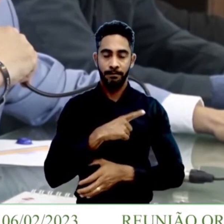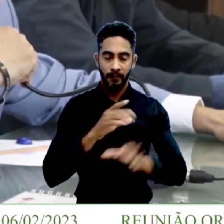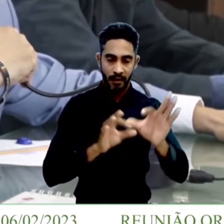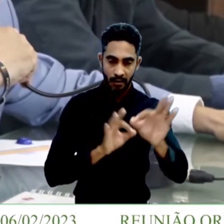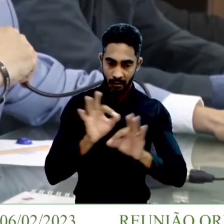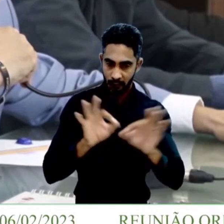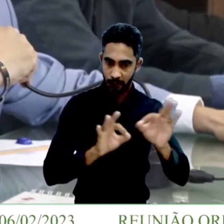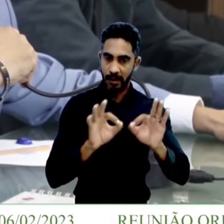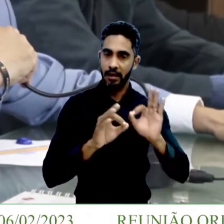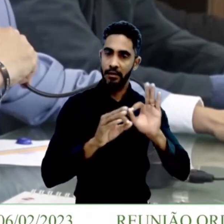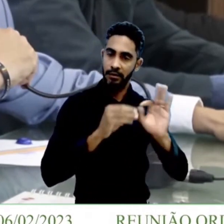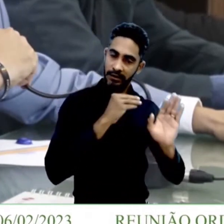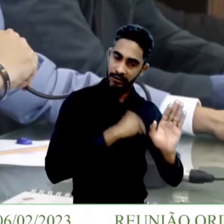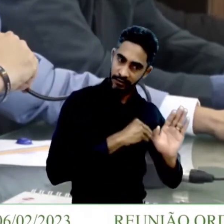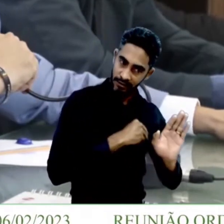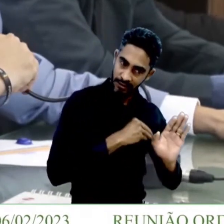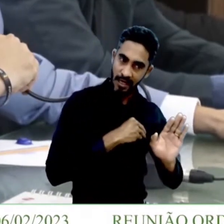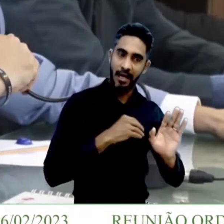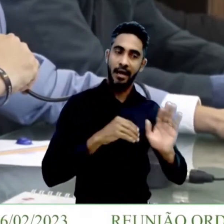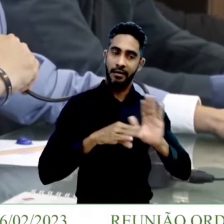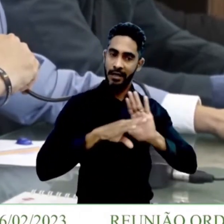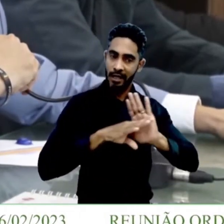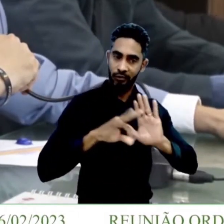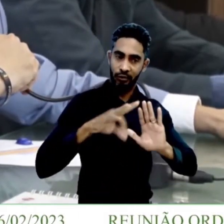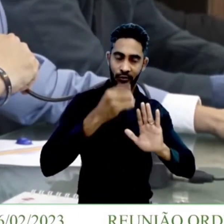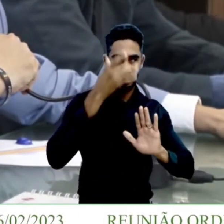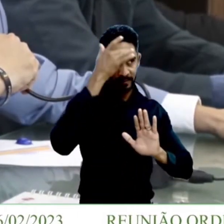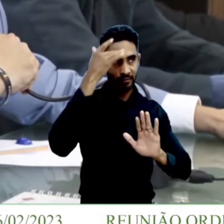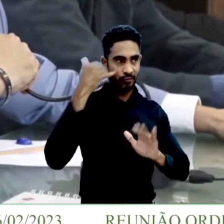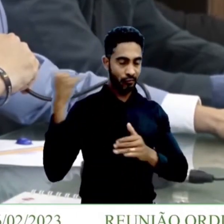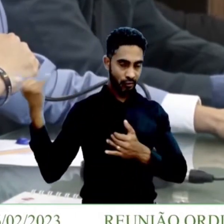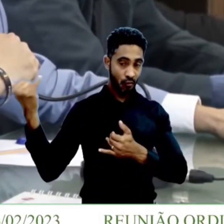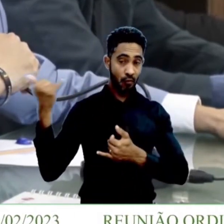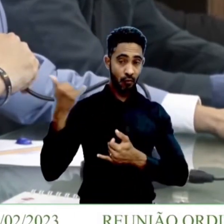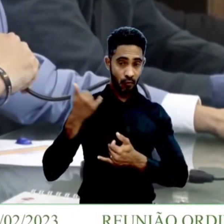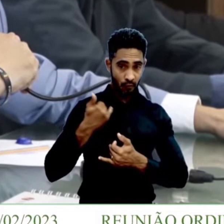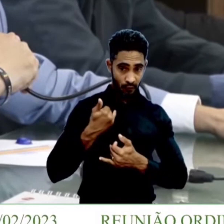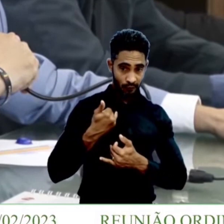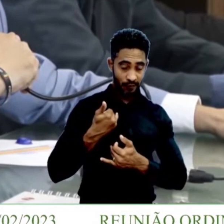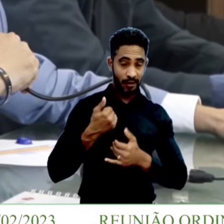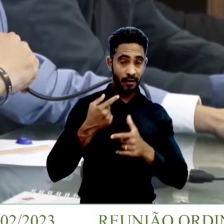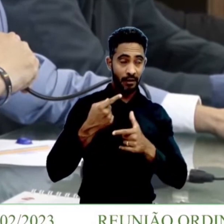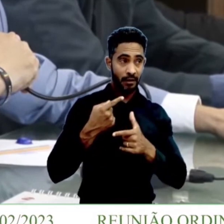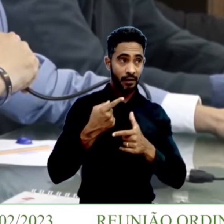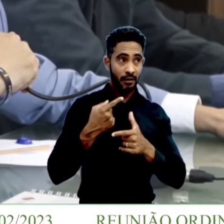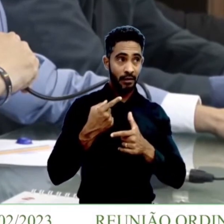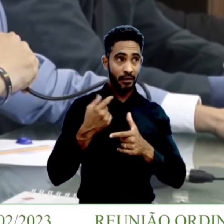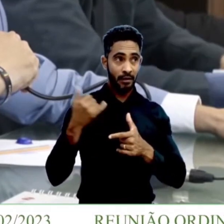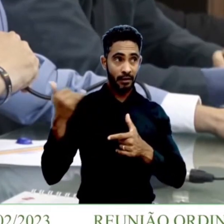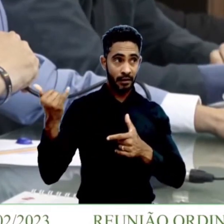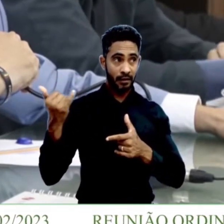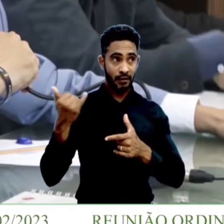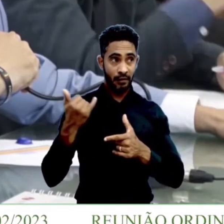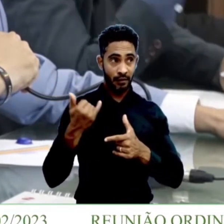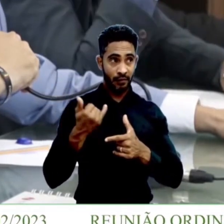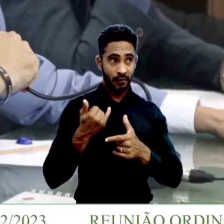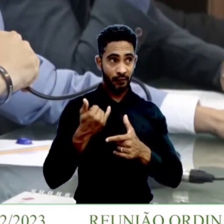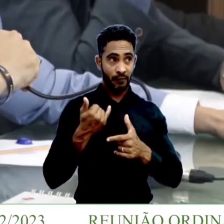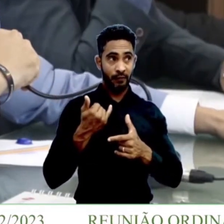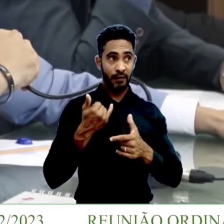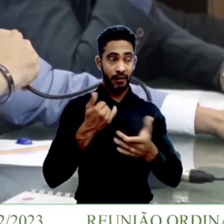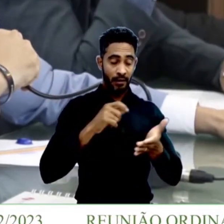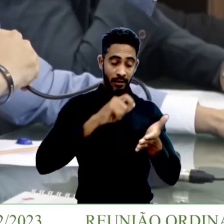carga e salário que atenda todas as classes. Hoje eu ouvi aqui nessa casa que o poder, né, e a caneta está na mão do